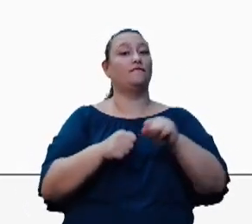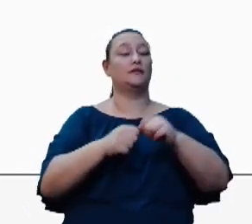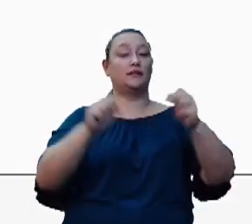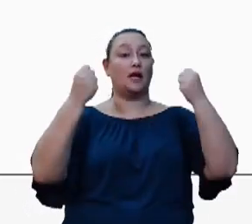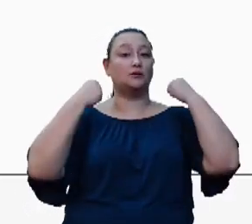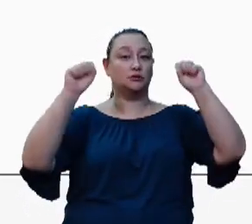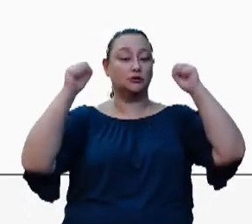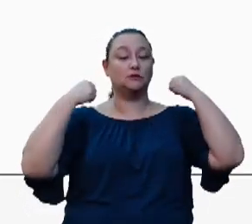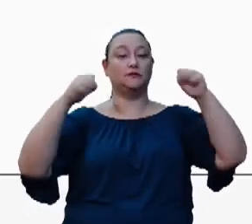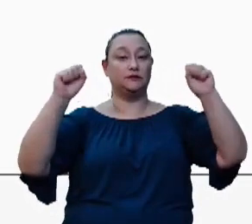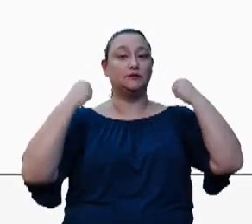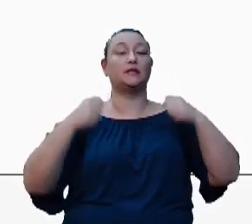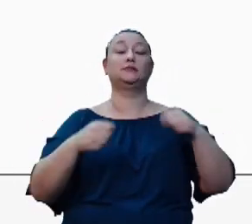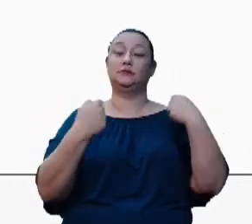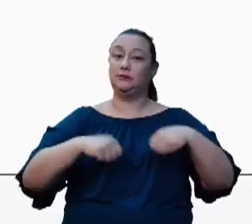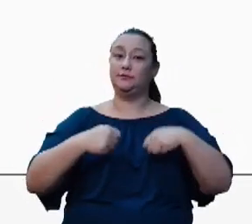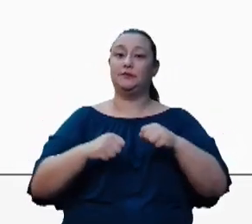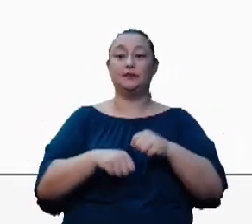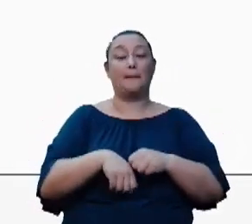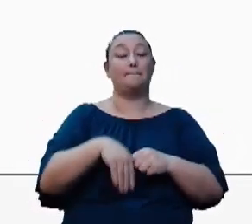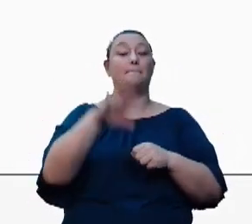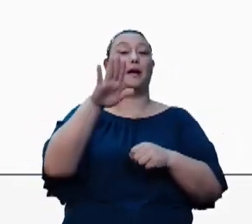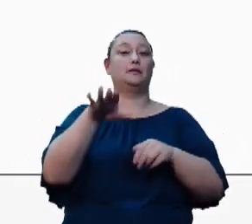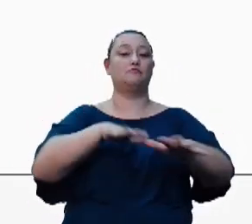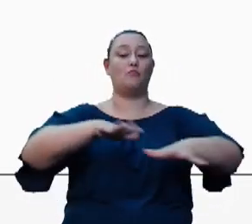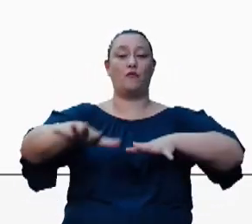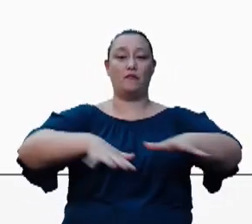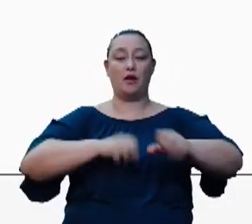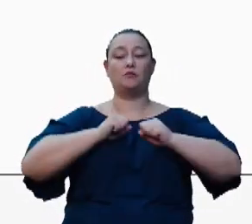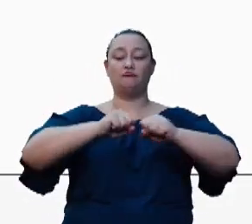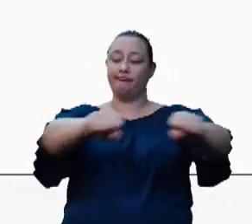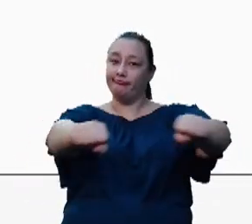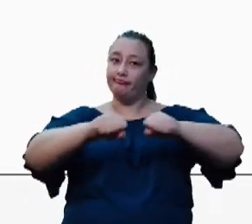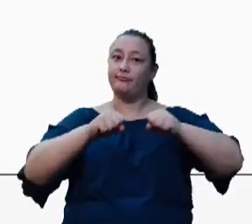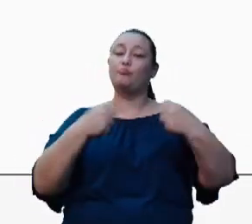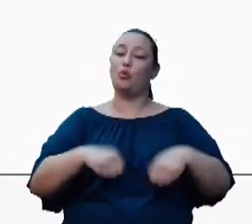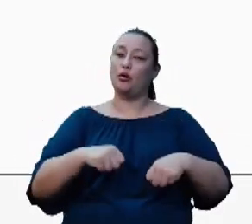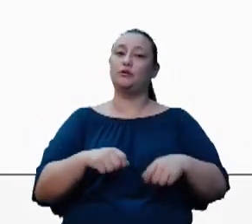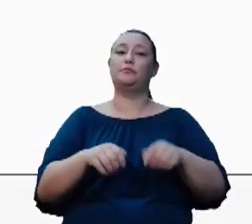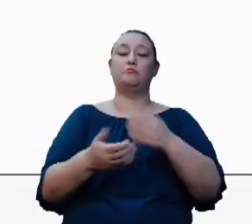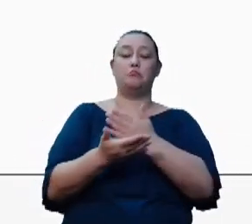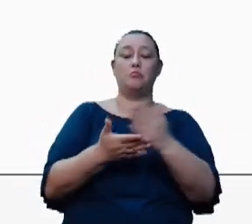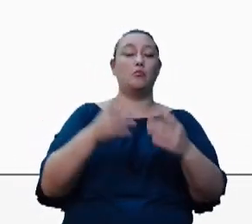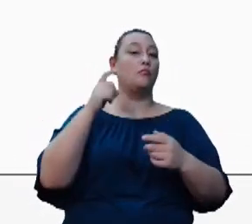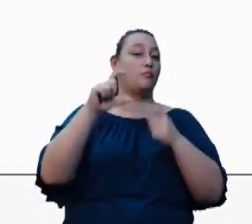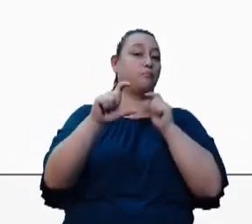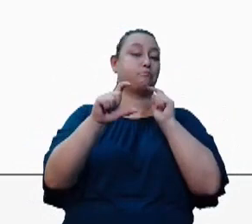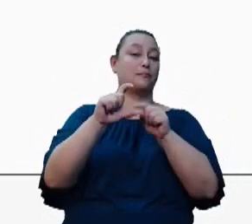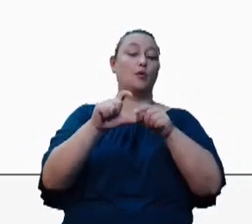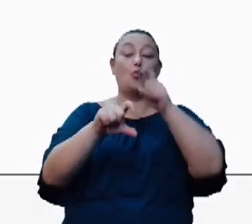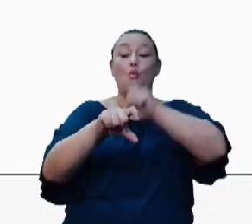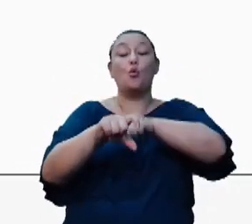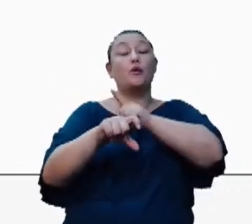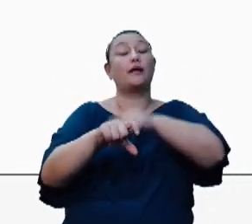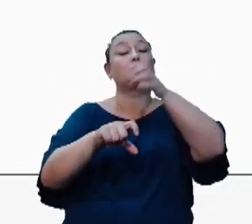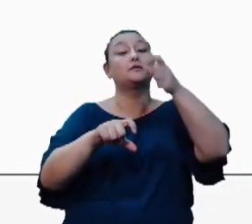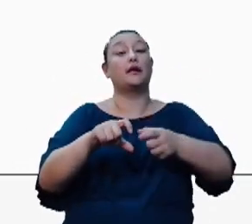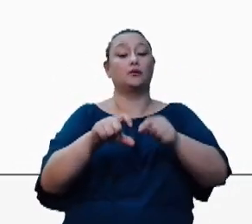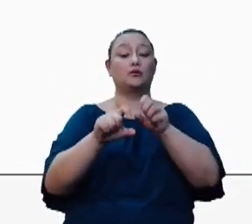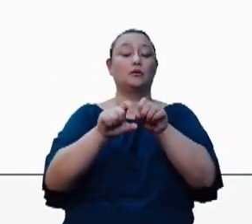atividades físicas e precisa de maior mobilidade, pode ser programada com essa bomba o horário onde deve